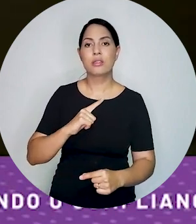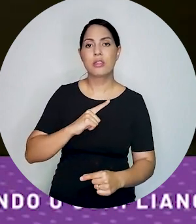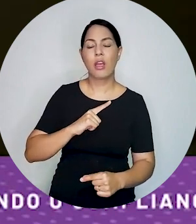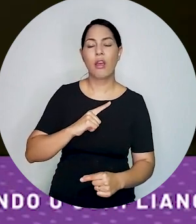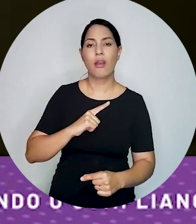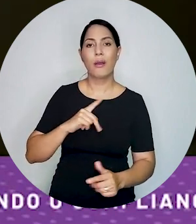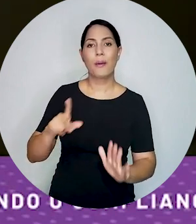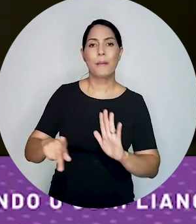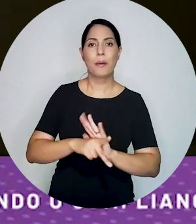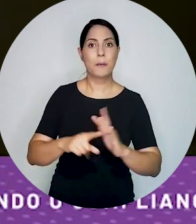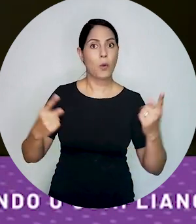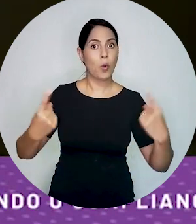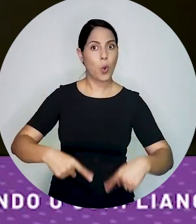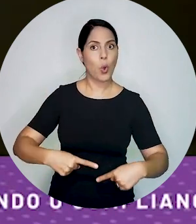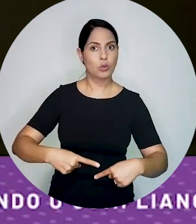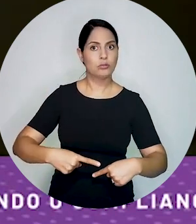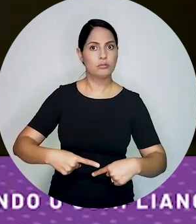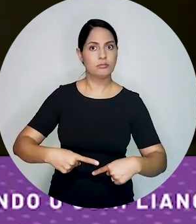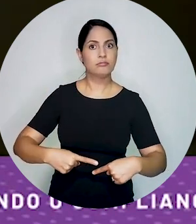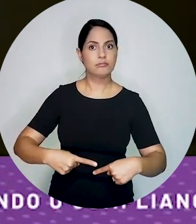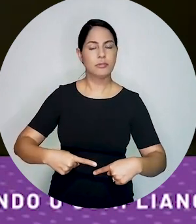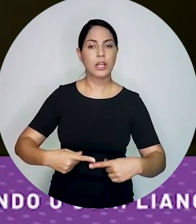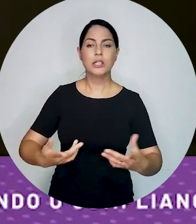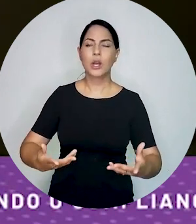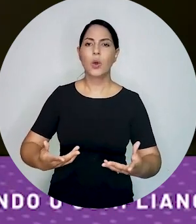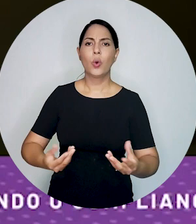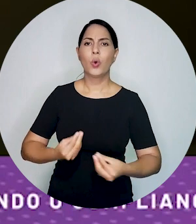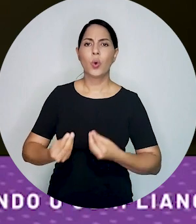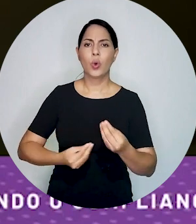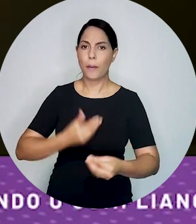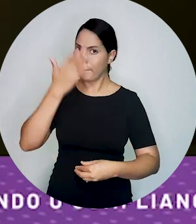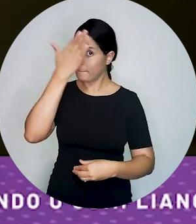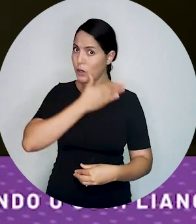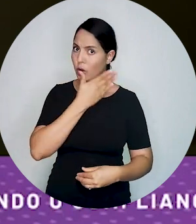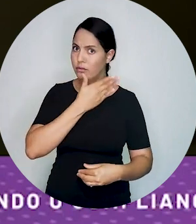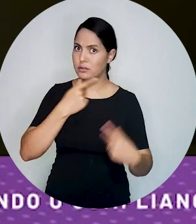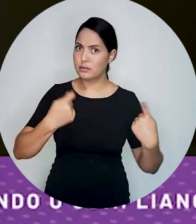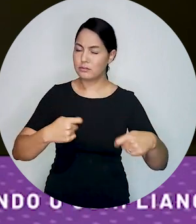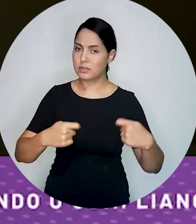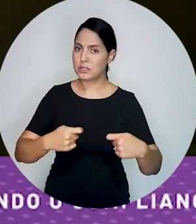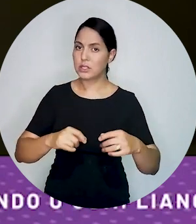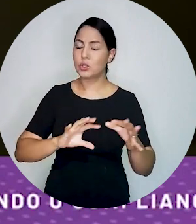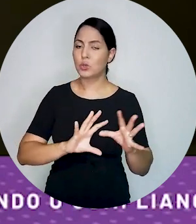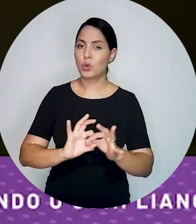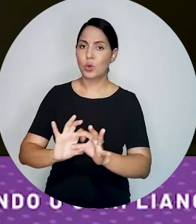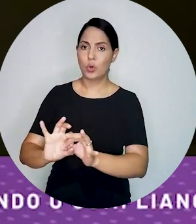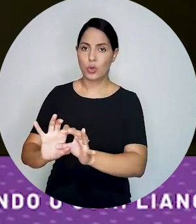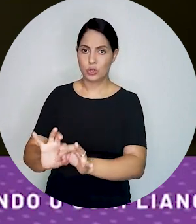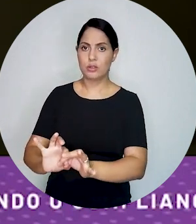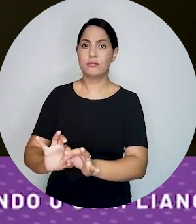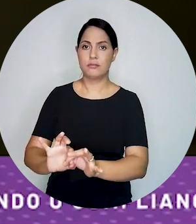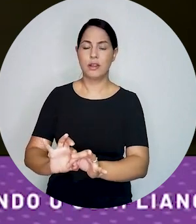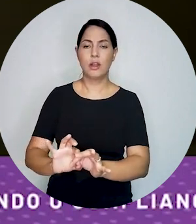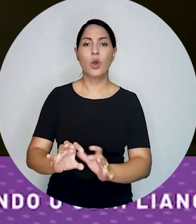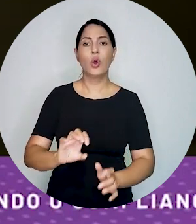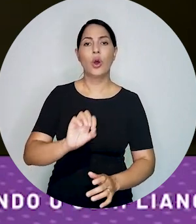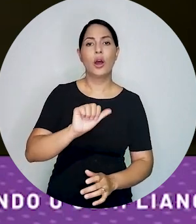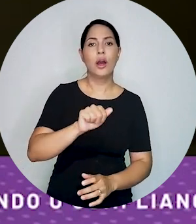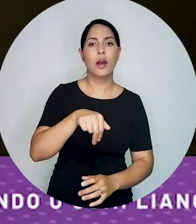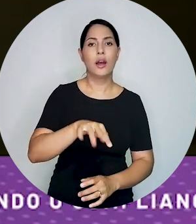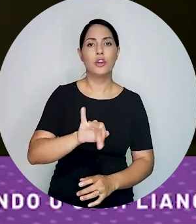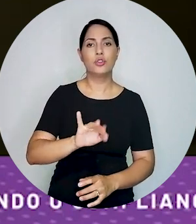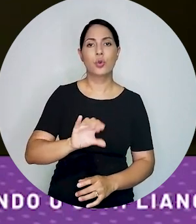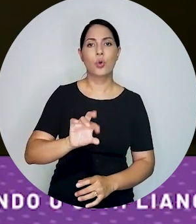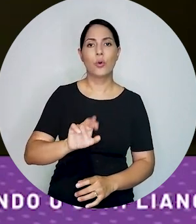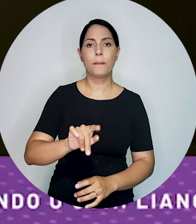minha responsabilidade com base na lei anticorrupção. Então, isso foi uma inovação muito importante no combate à corrupção, que obviamente gerou